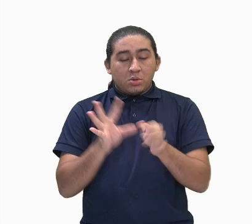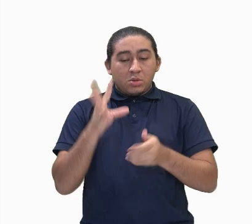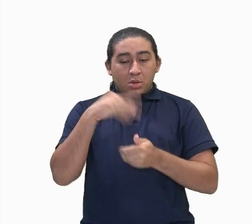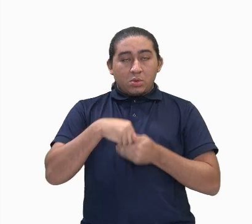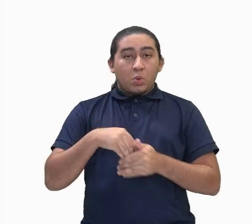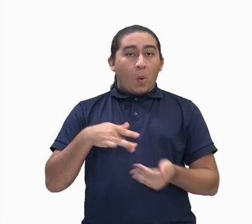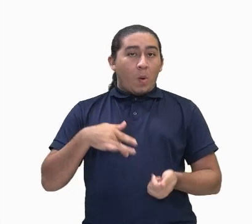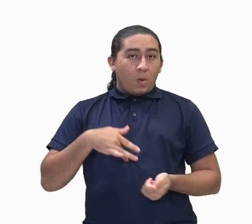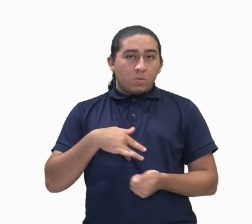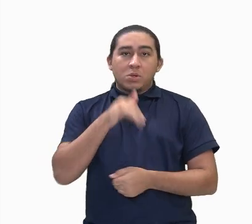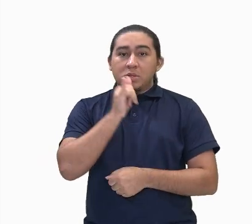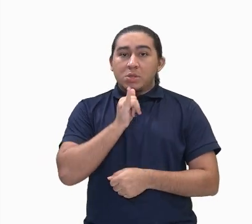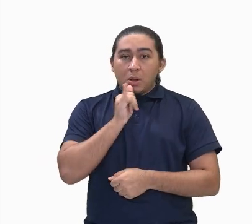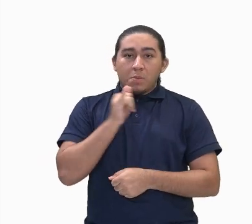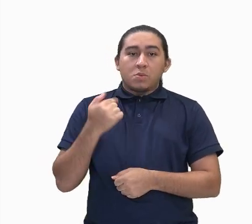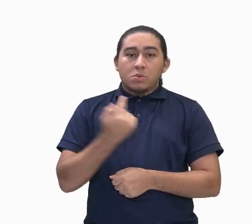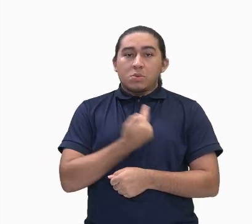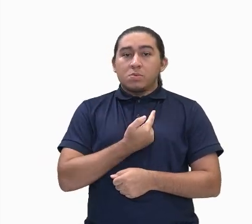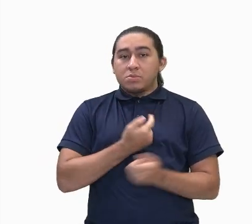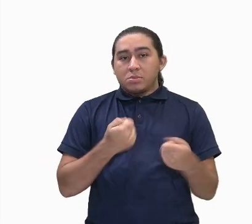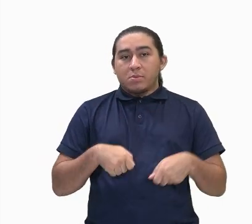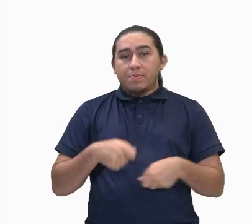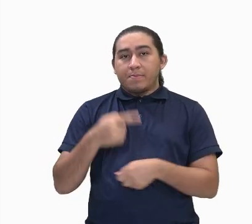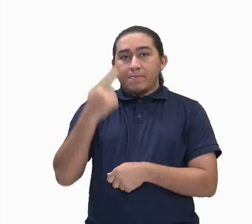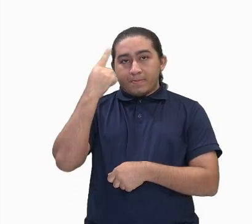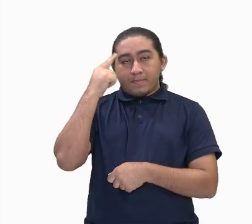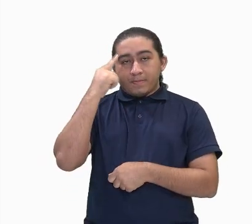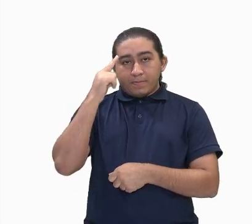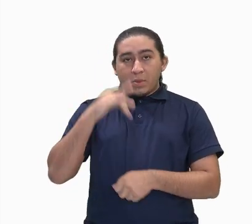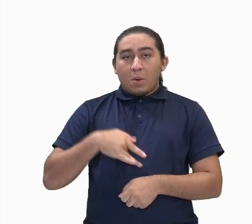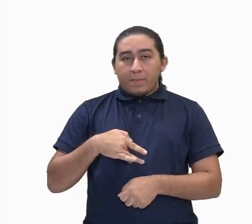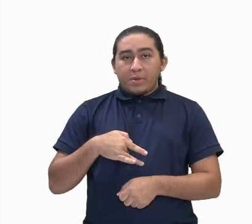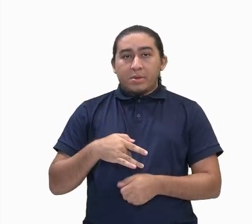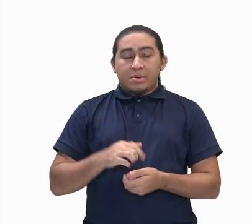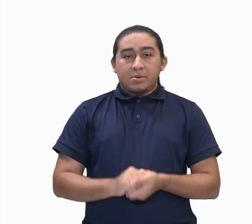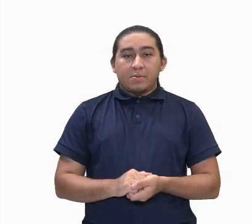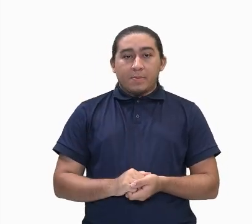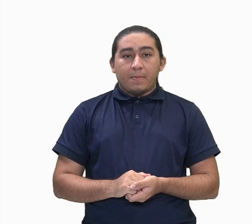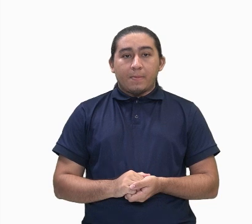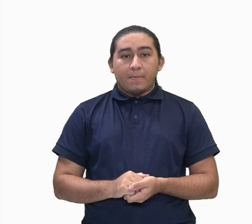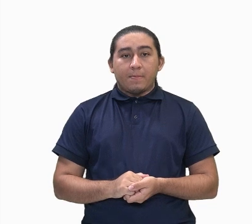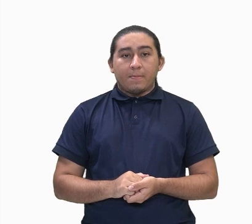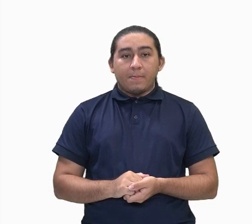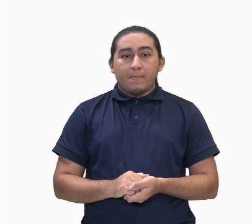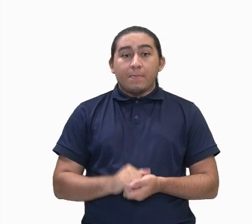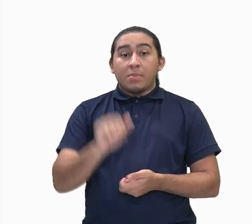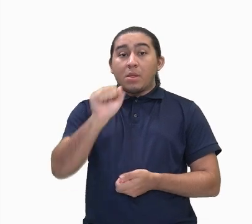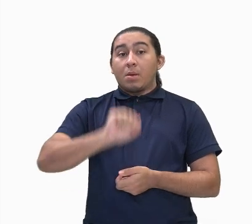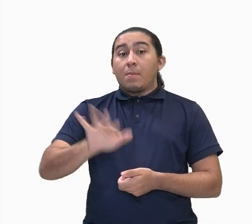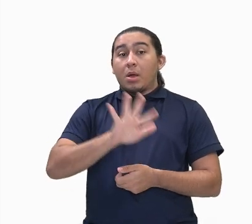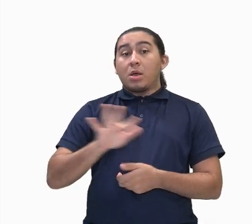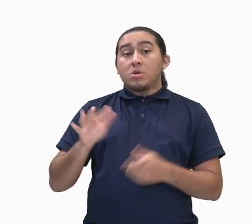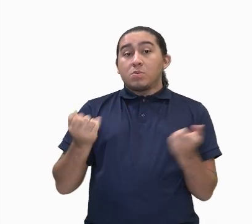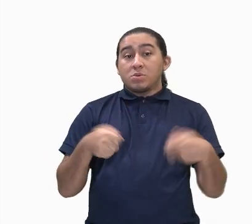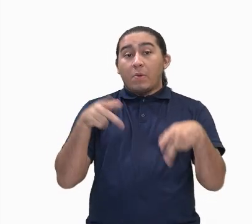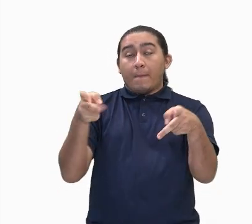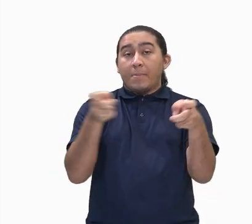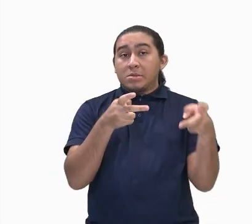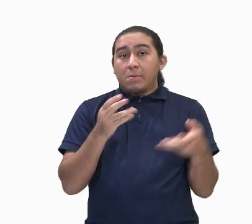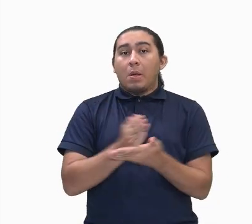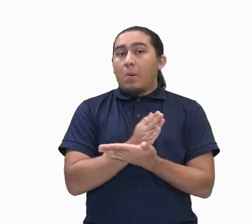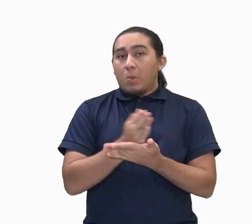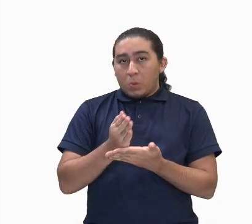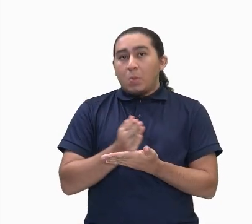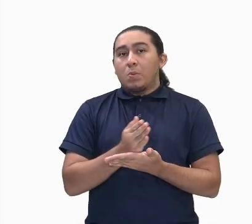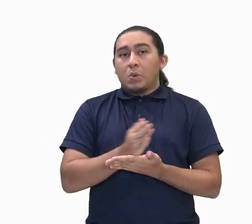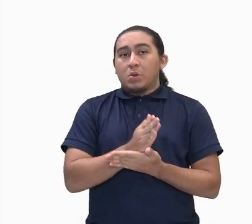como, por exemplo, a gente pode citar o pâncreas, né, como eu falei anteriormente. Nessa imagem agora, a gente consegue observar algumas das